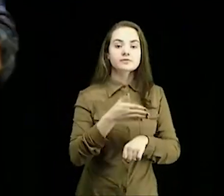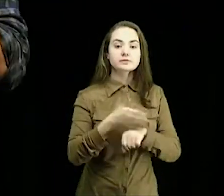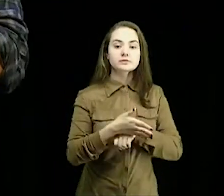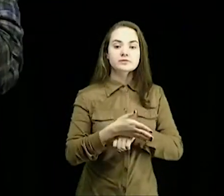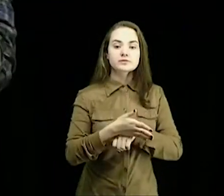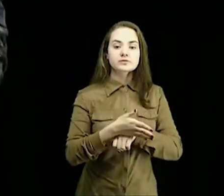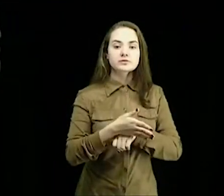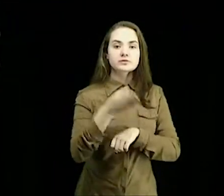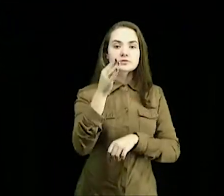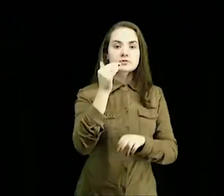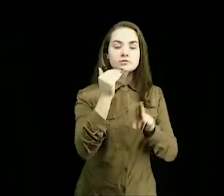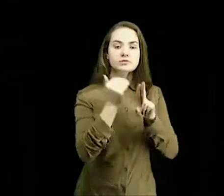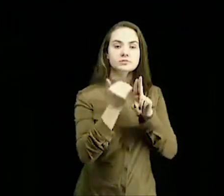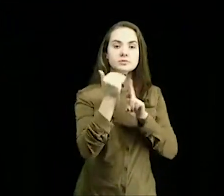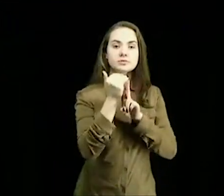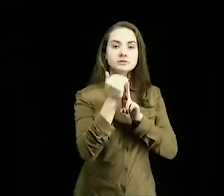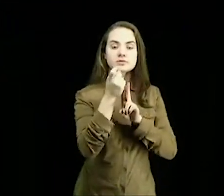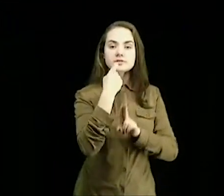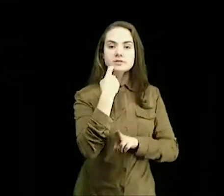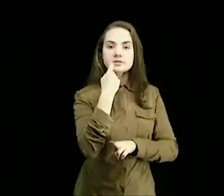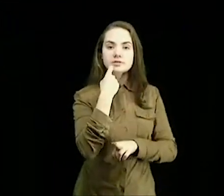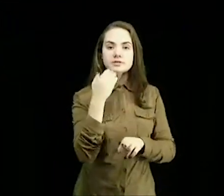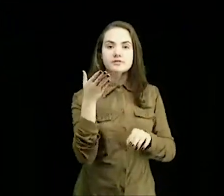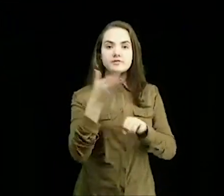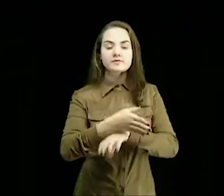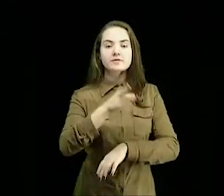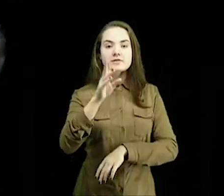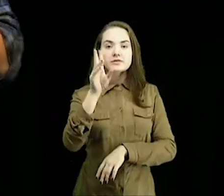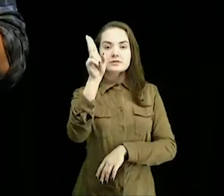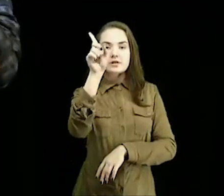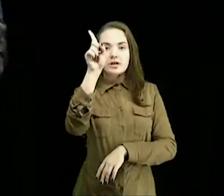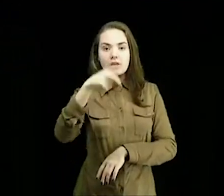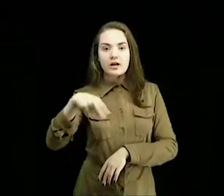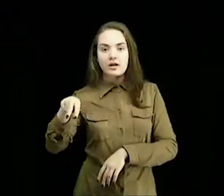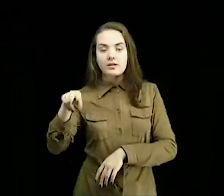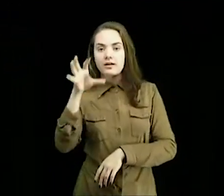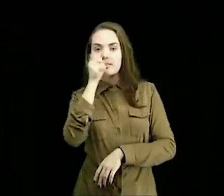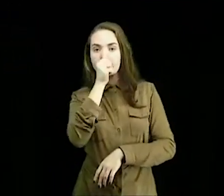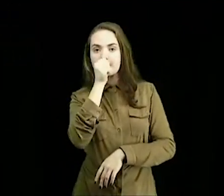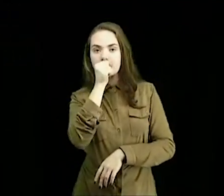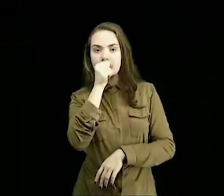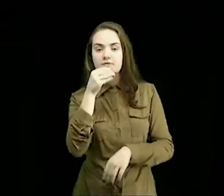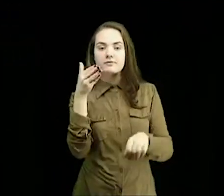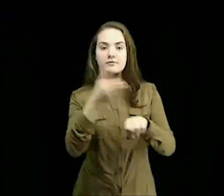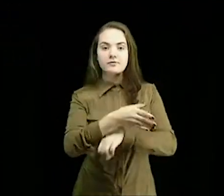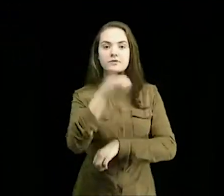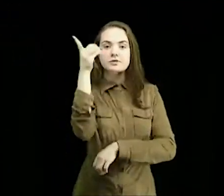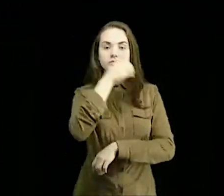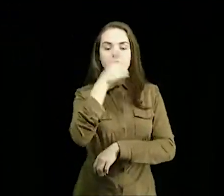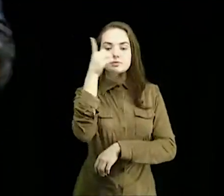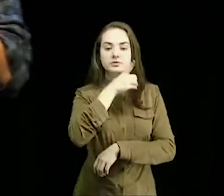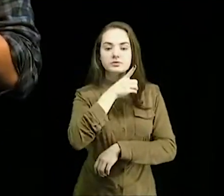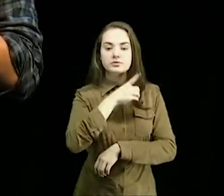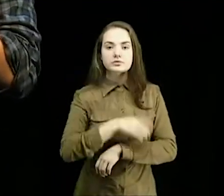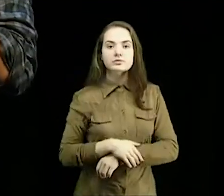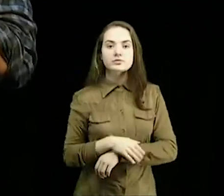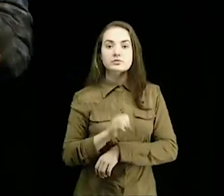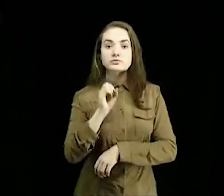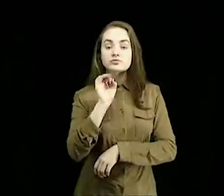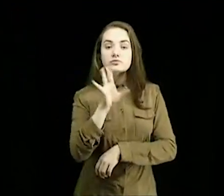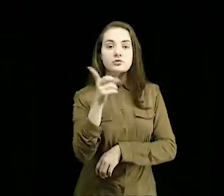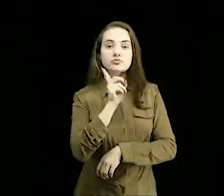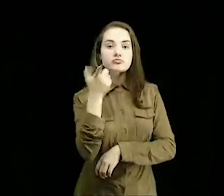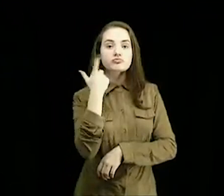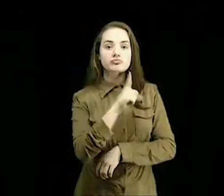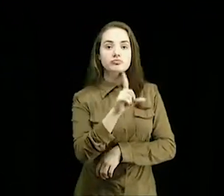eu venho no Upgrade na sexta, eu venho no Higher no sábado, eu venho no domingo, eu só não consigo vir domingo de manhã, porque